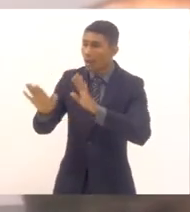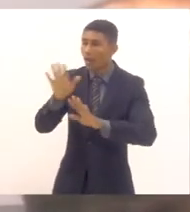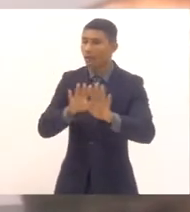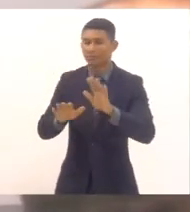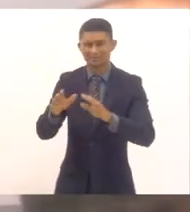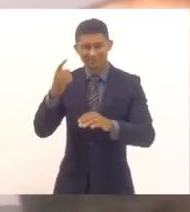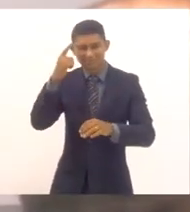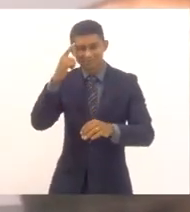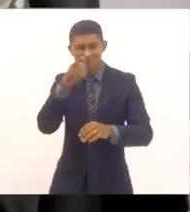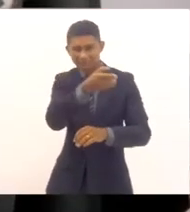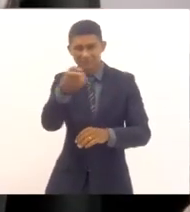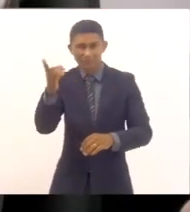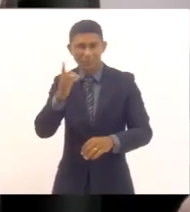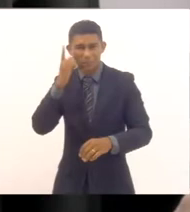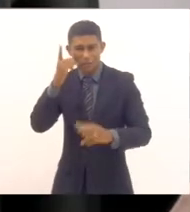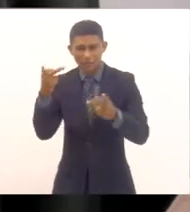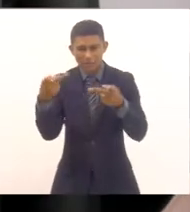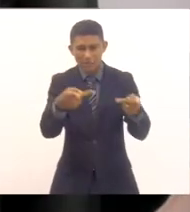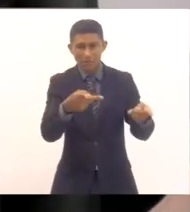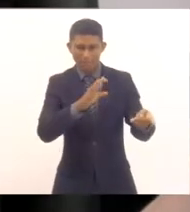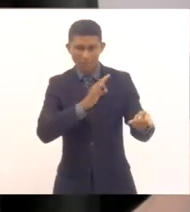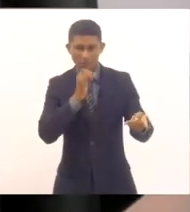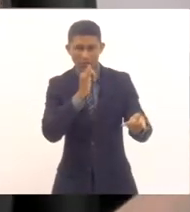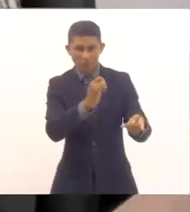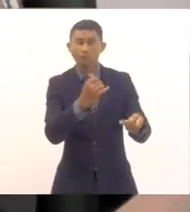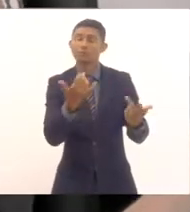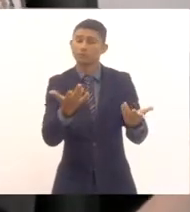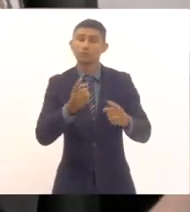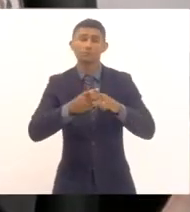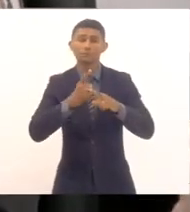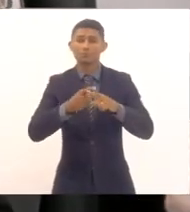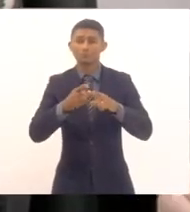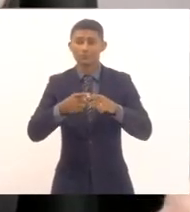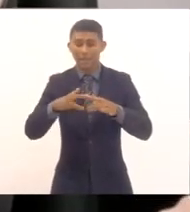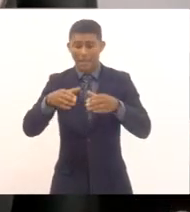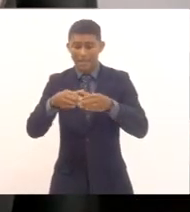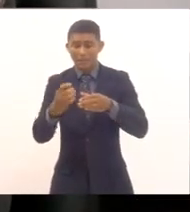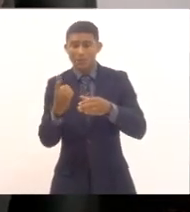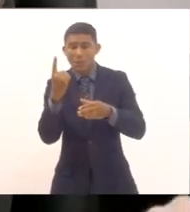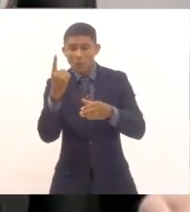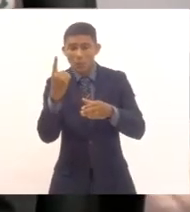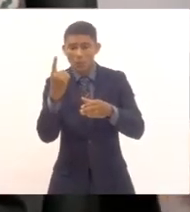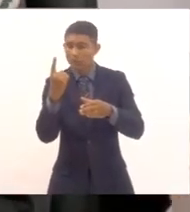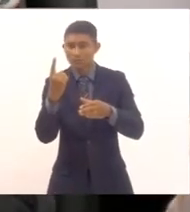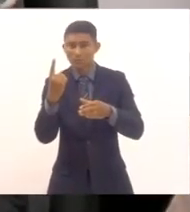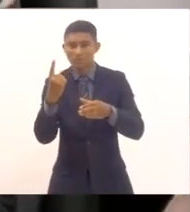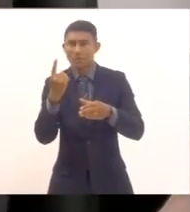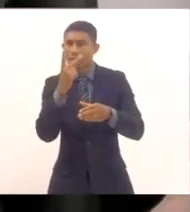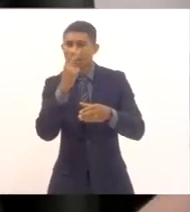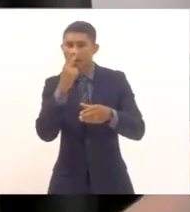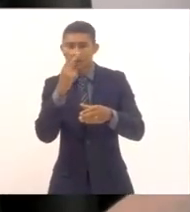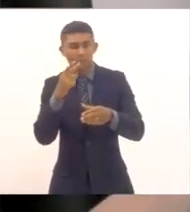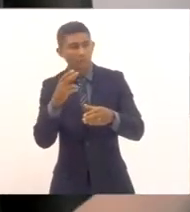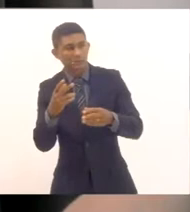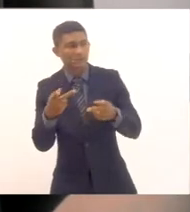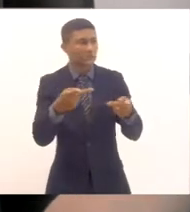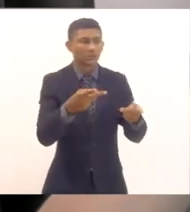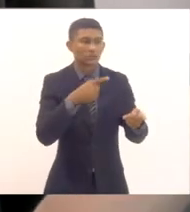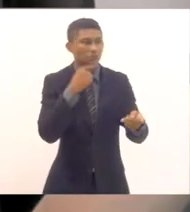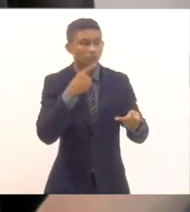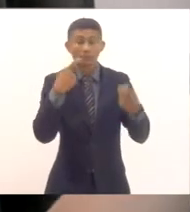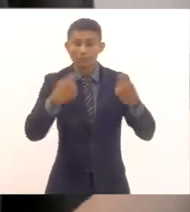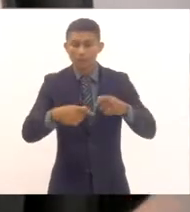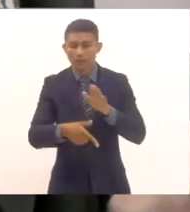realmente é uma área que uma equipe sozinha não consegue transitar então é aquela questão de fazer uma operação planejada